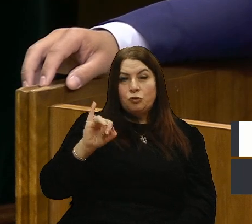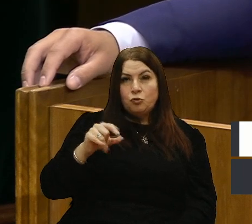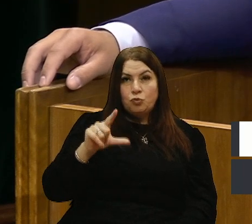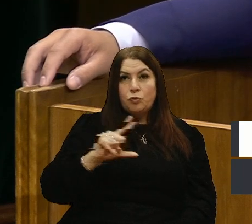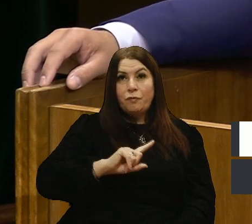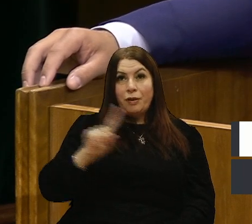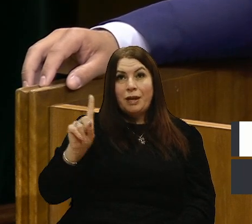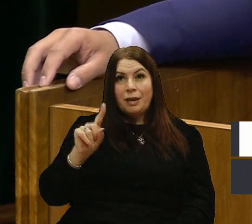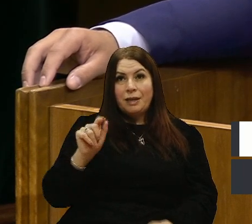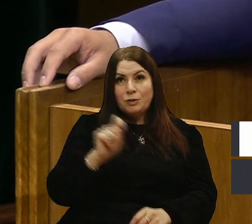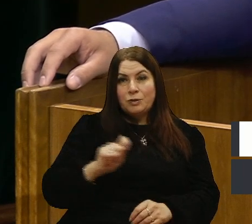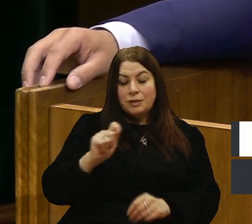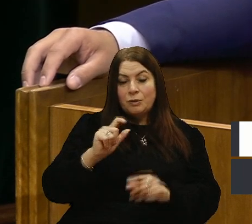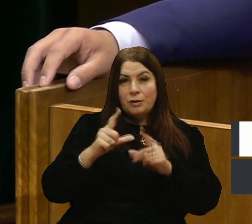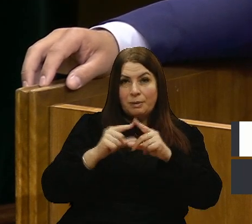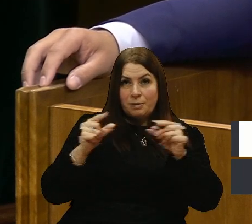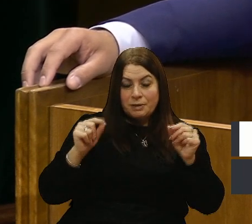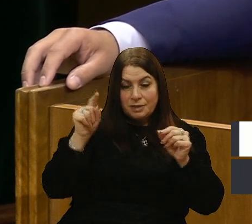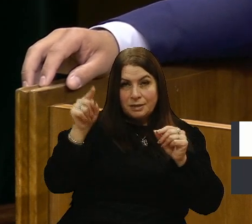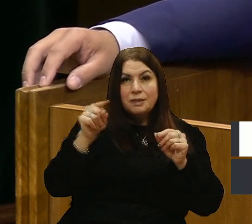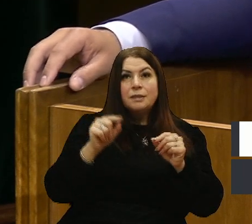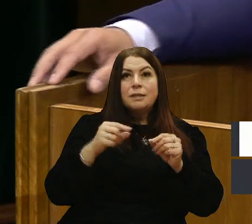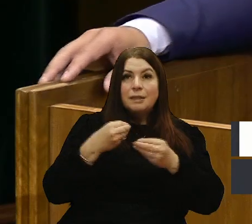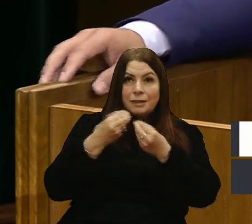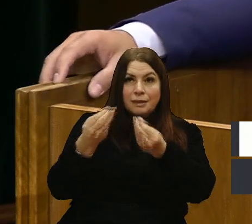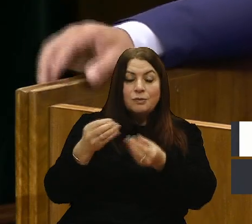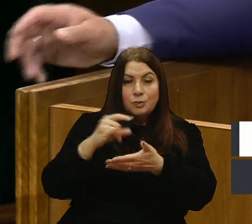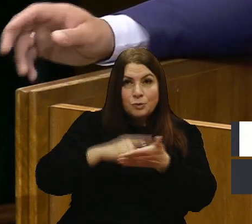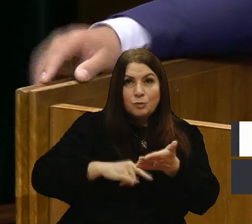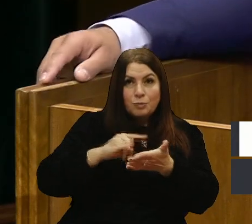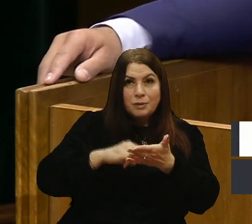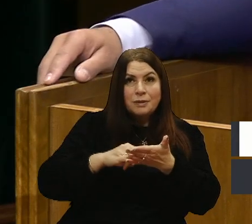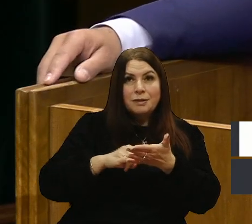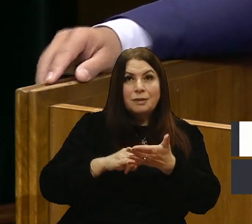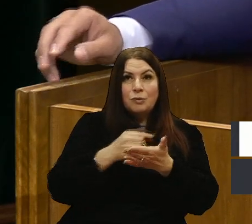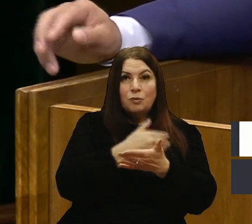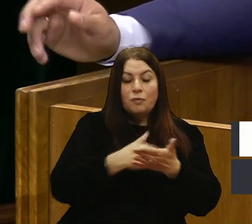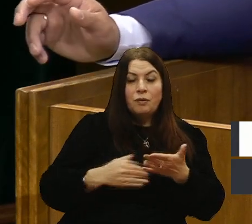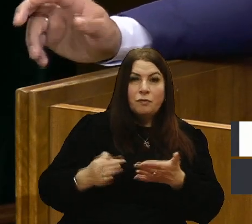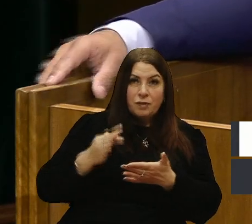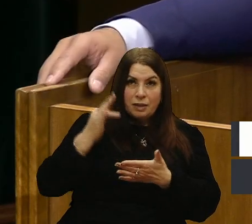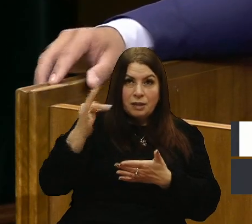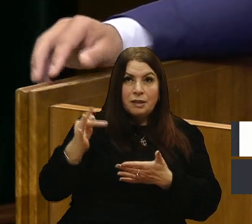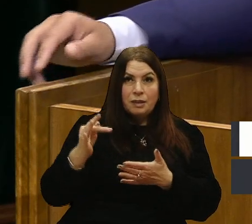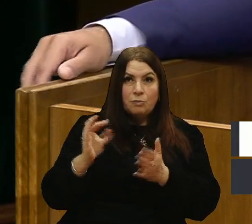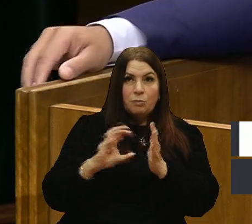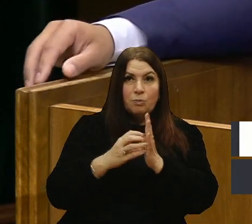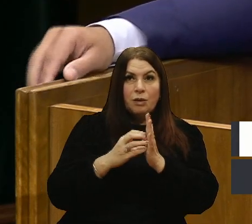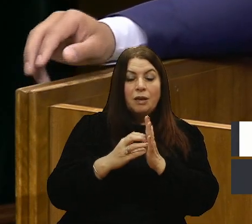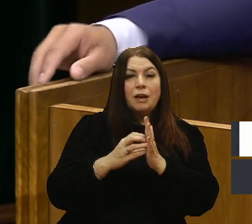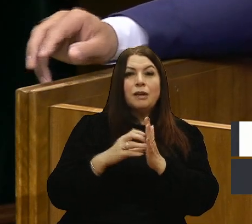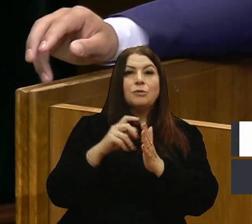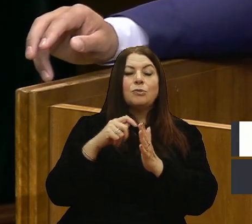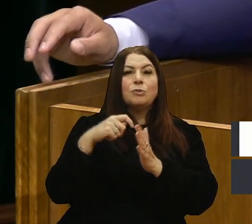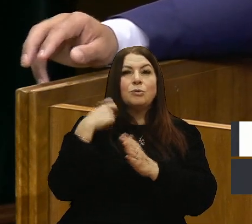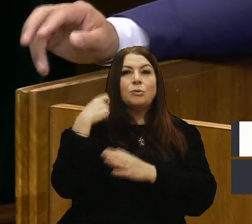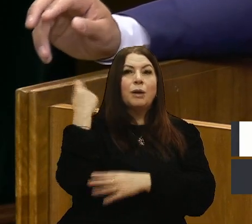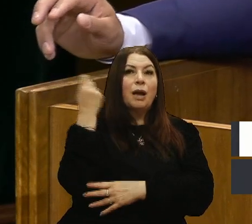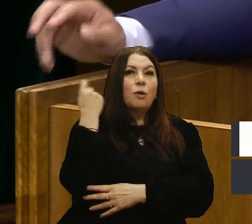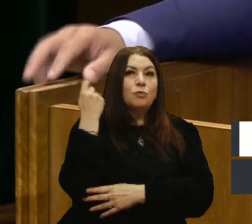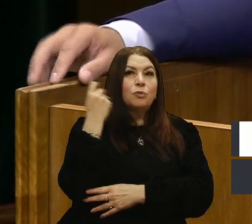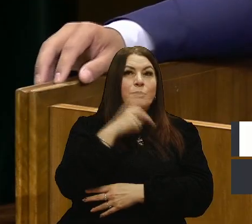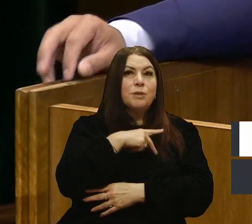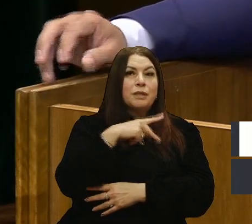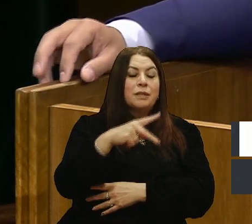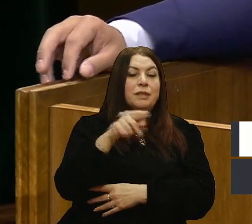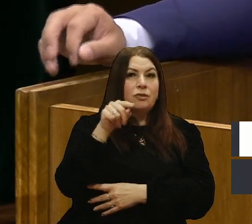em Brasília entregando esse documento lá no governo federal, entregando para a bancada gaúcha, para o presidente